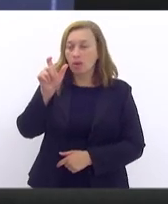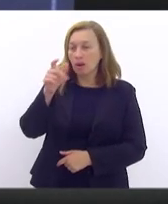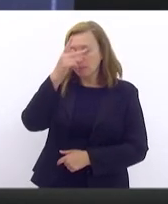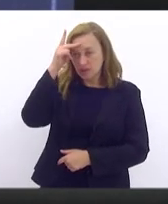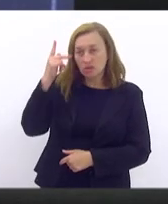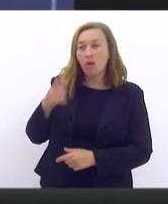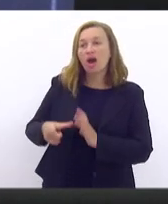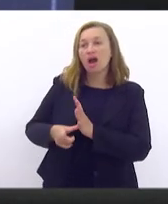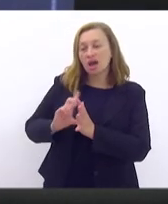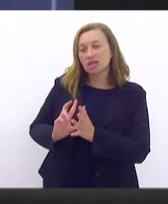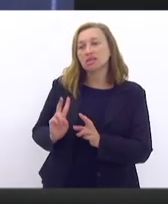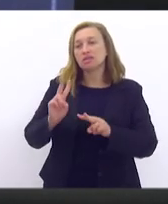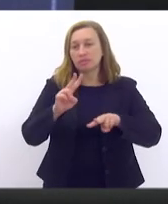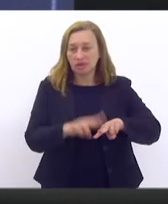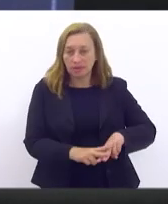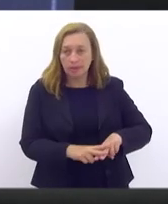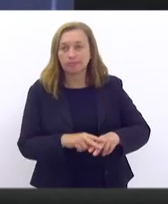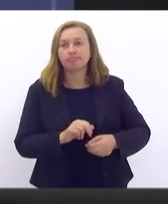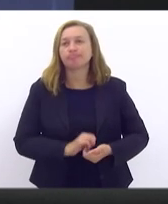presa.